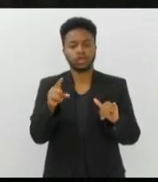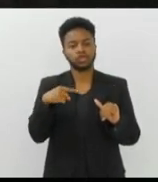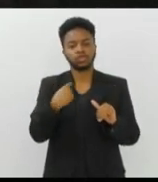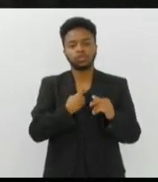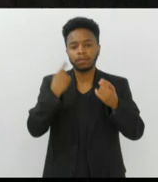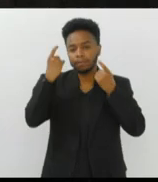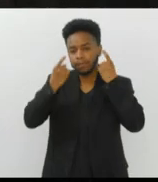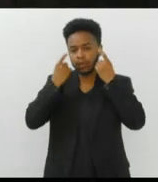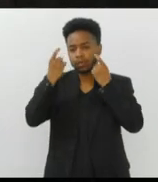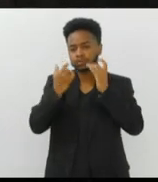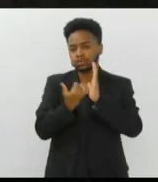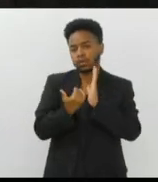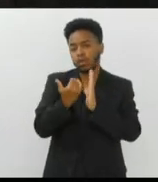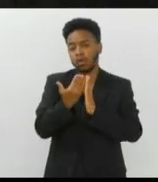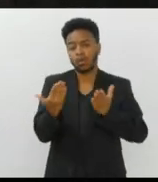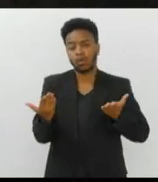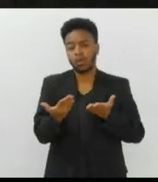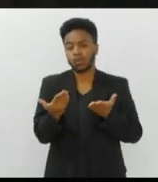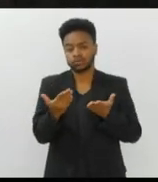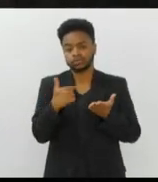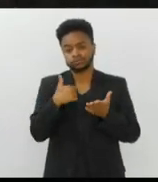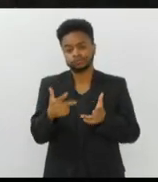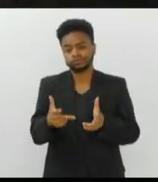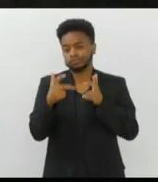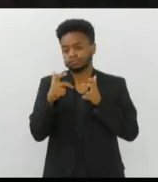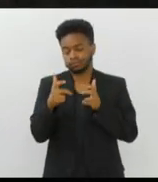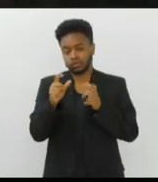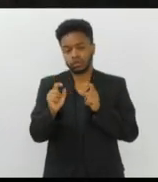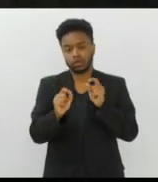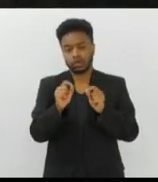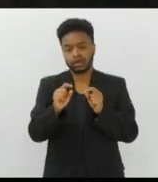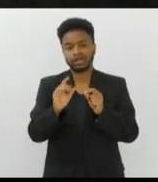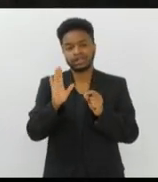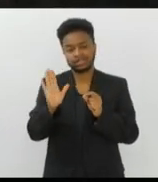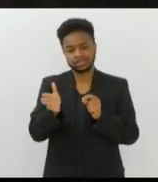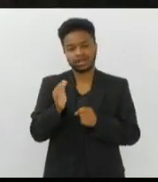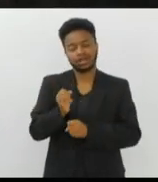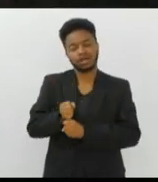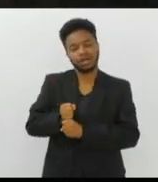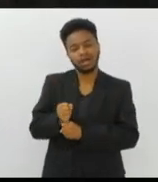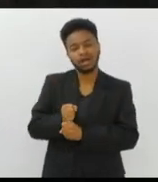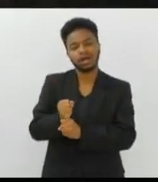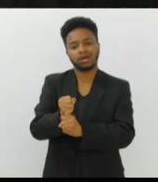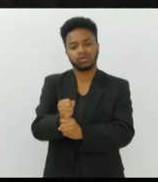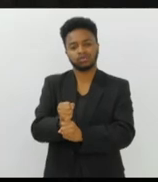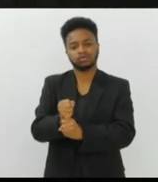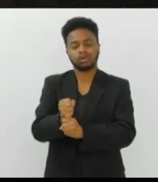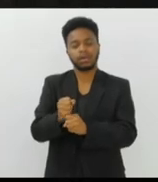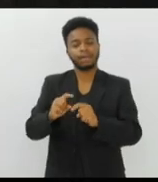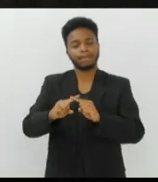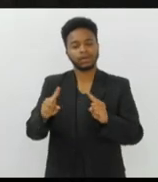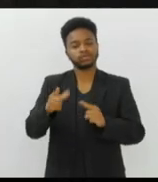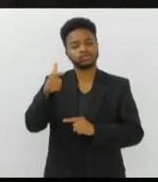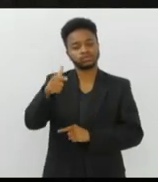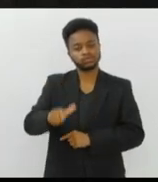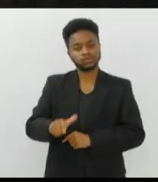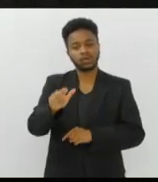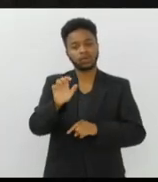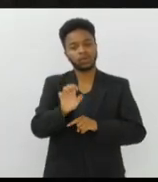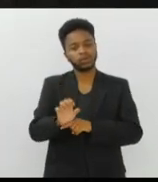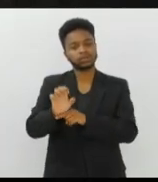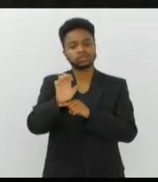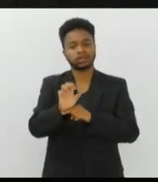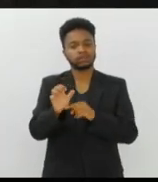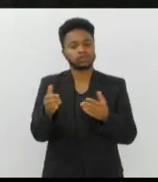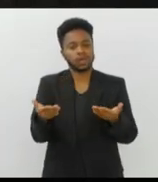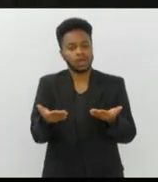preocupação hoje que eu vejo é que depois de anos o Estado volta a ter